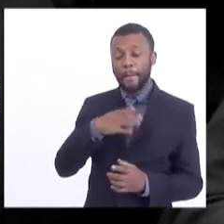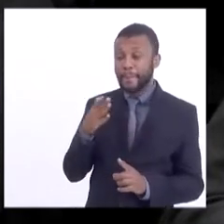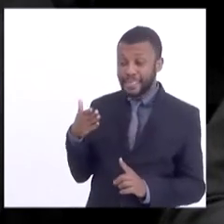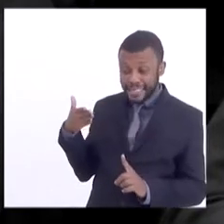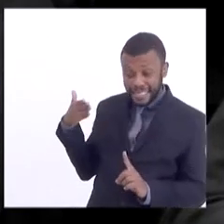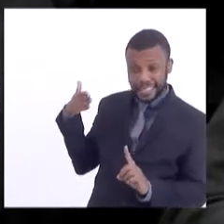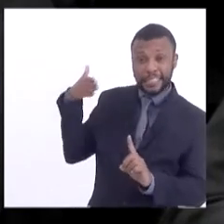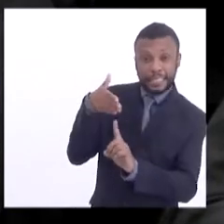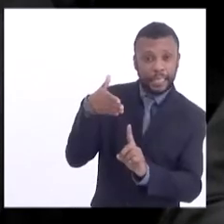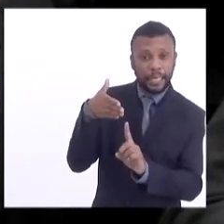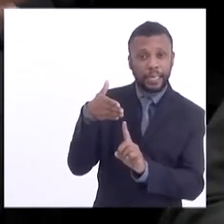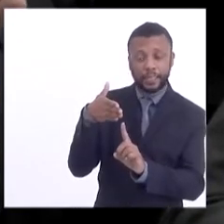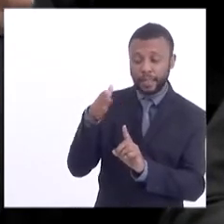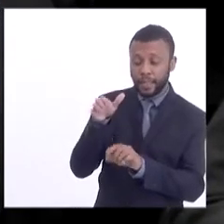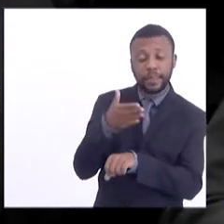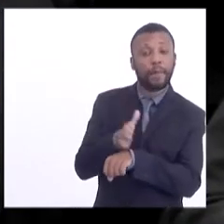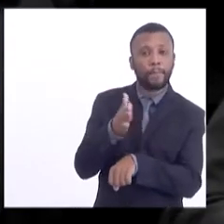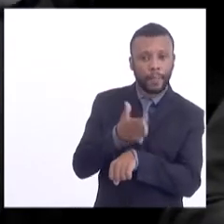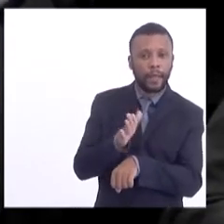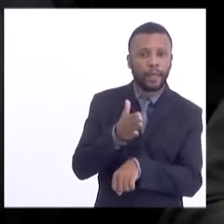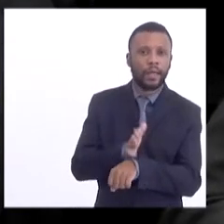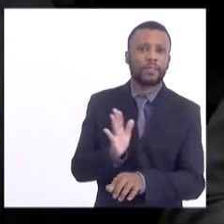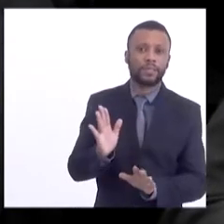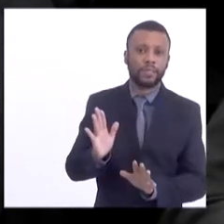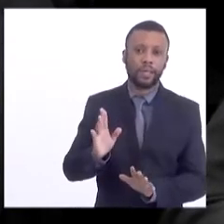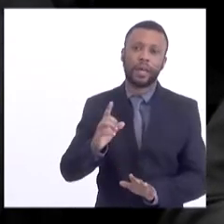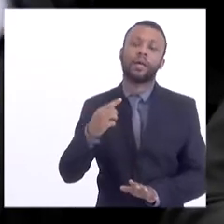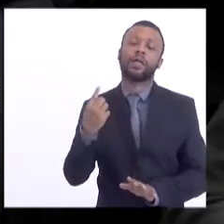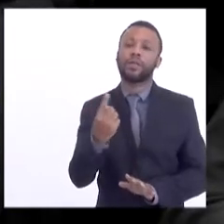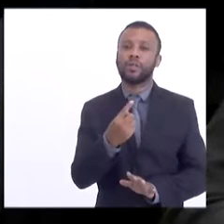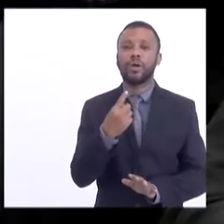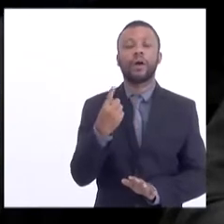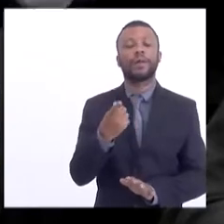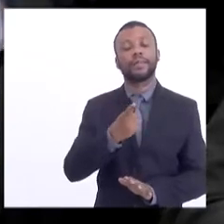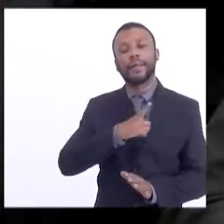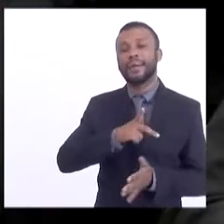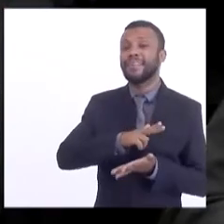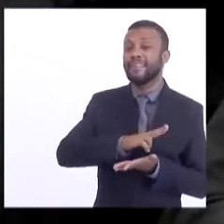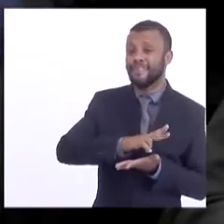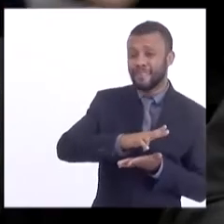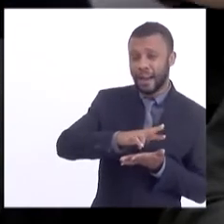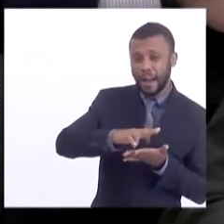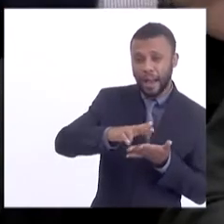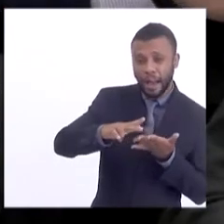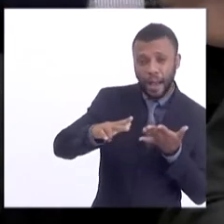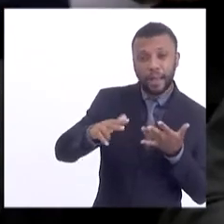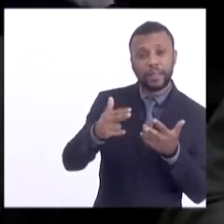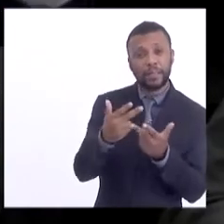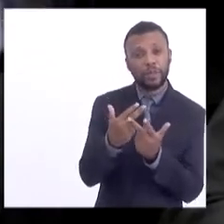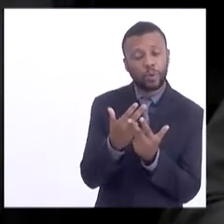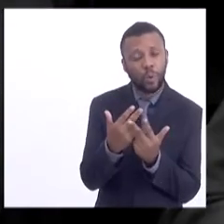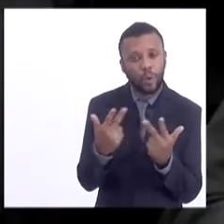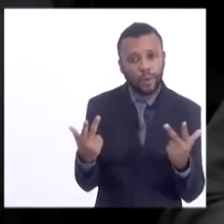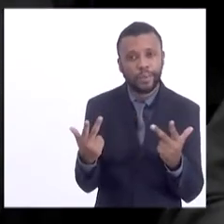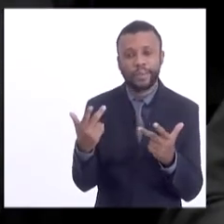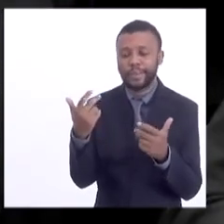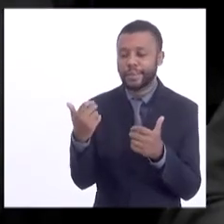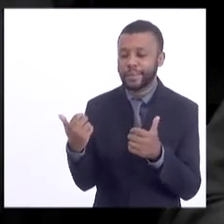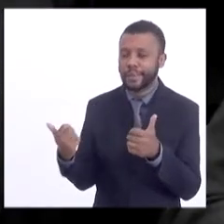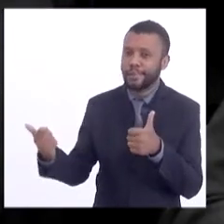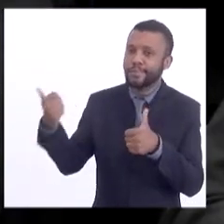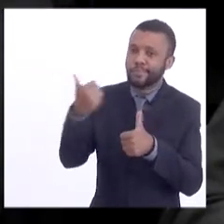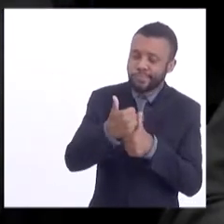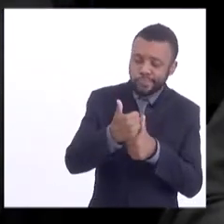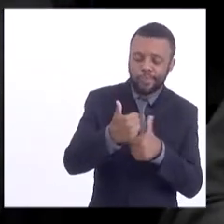cartesiana nós acabaremos tendo que ter vários várias coisas que se sobrepunham